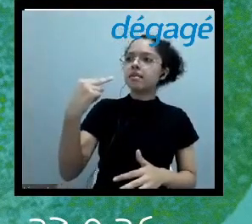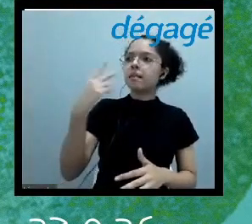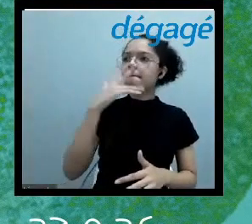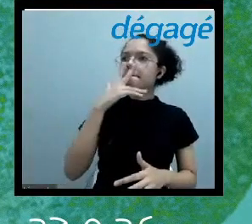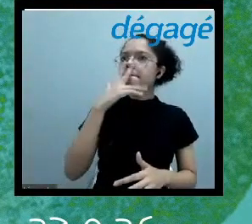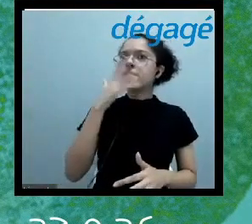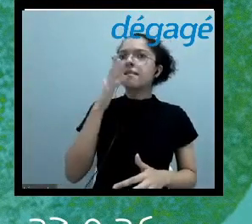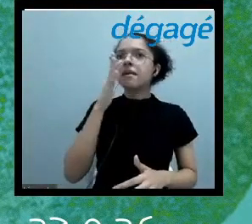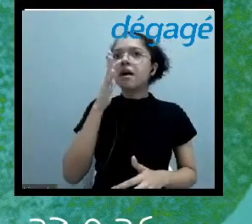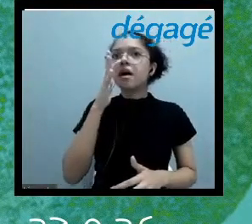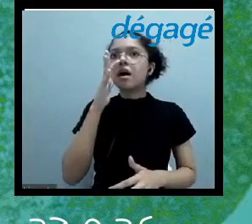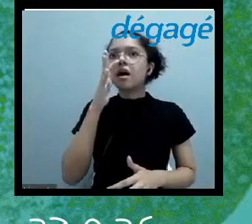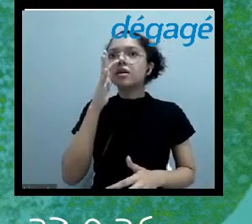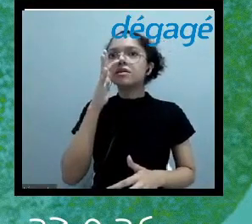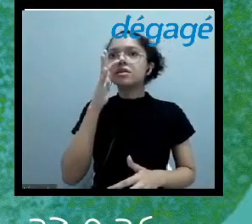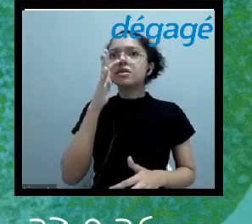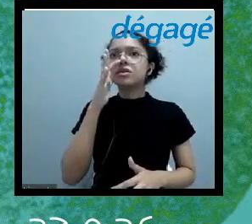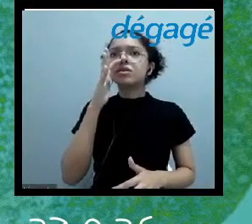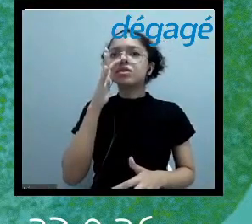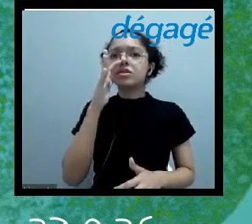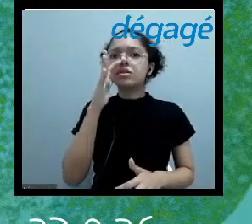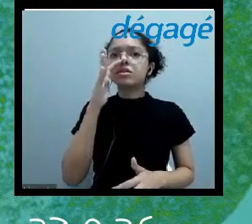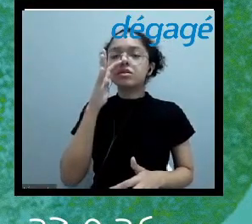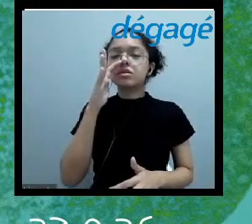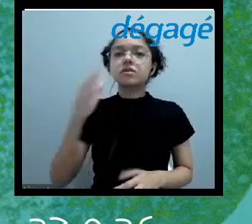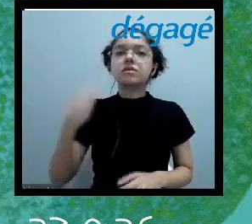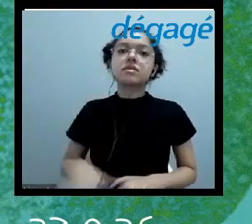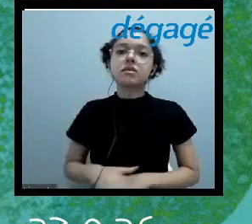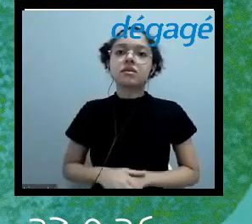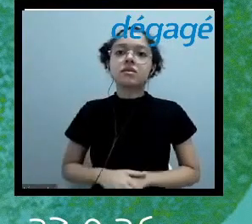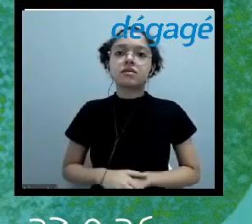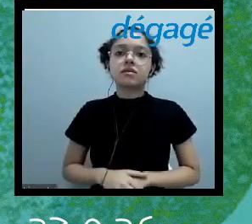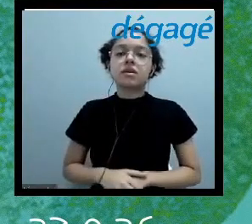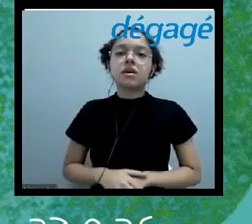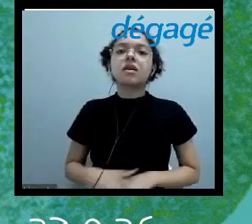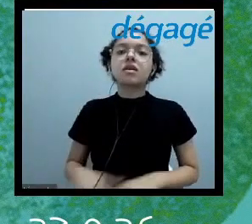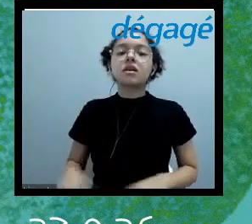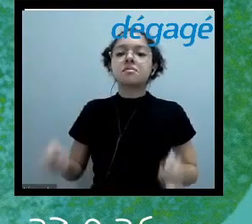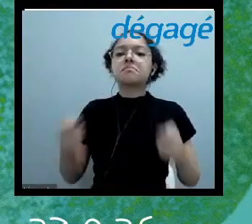roda. E isso, para mim, dizia muito, né?